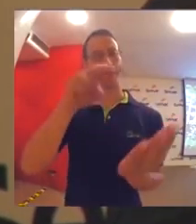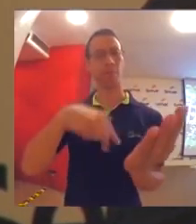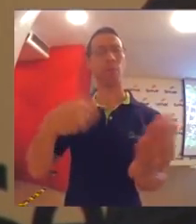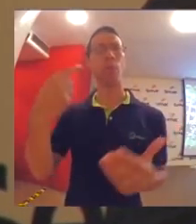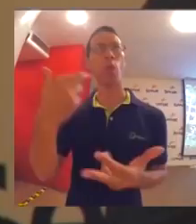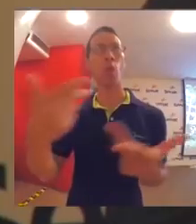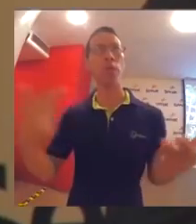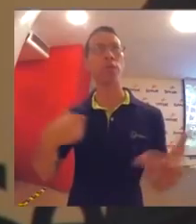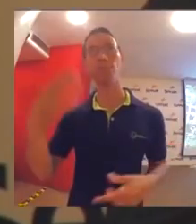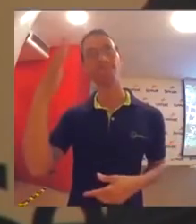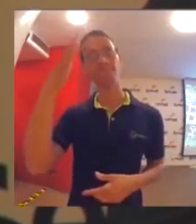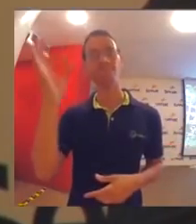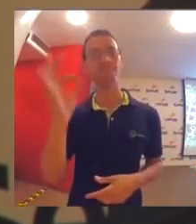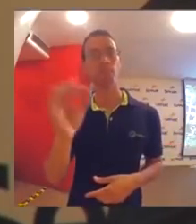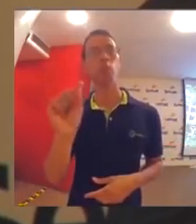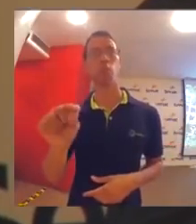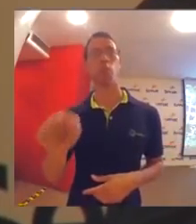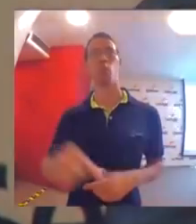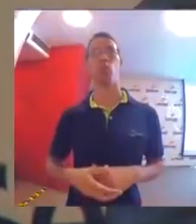então.